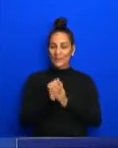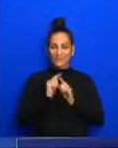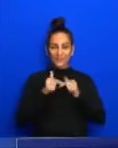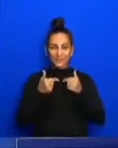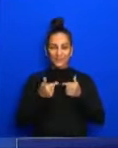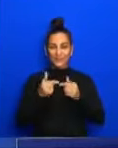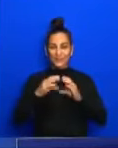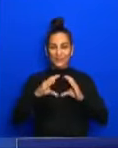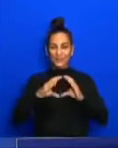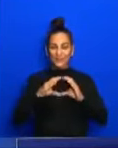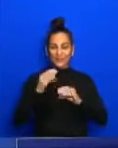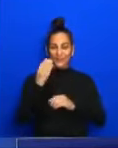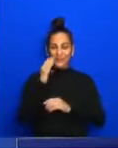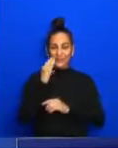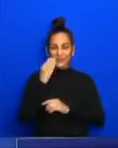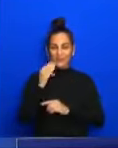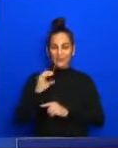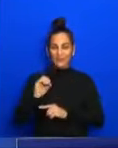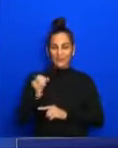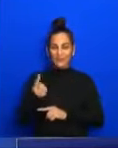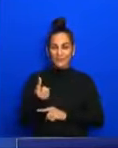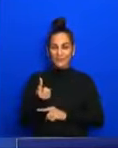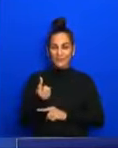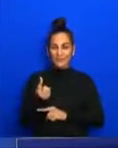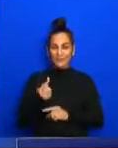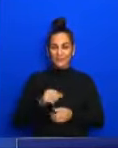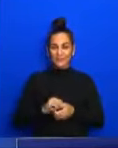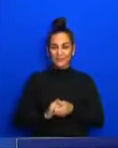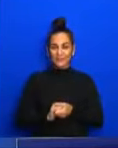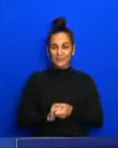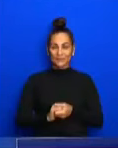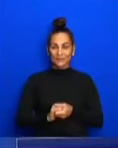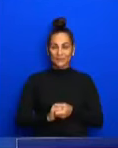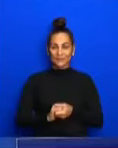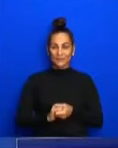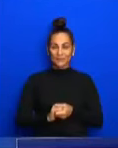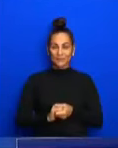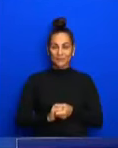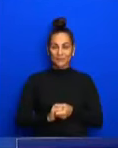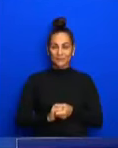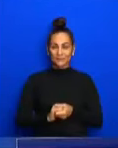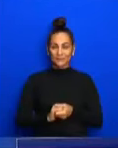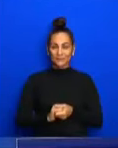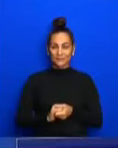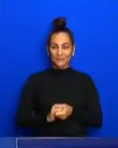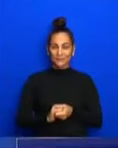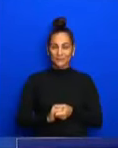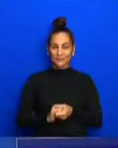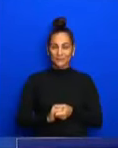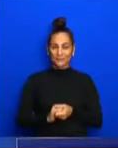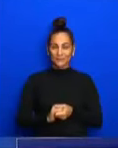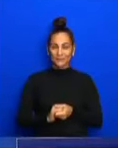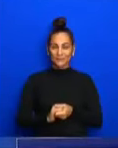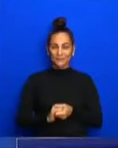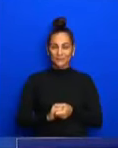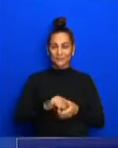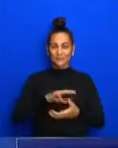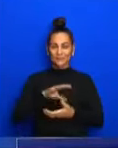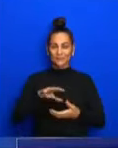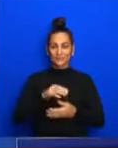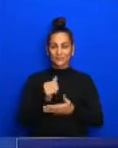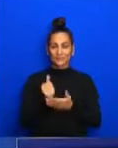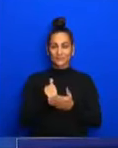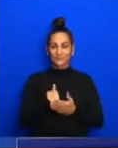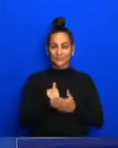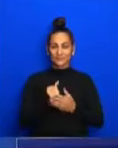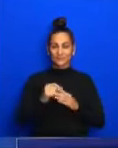chamar que a sorte vem. Bola rosa 06. Rosa 06. O globo girando,